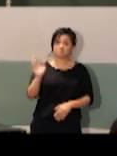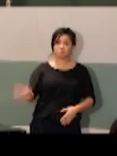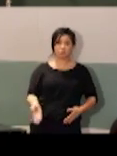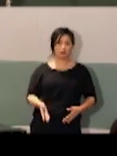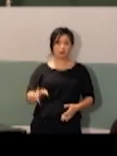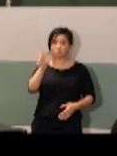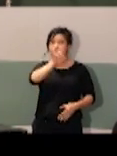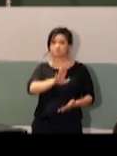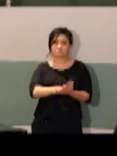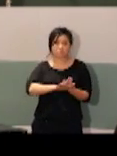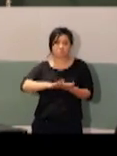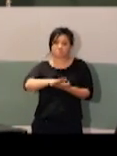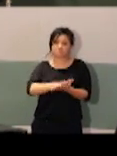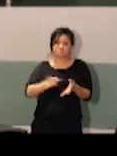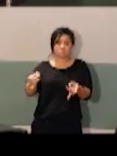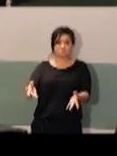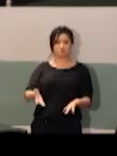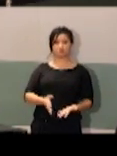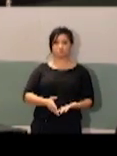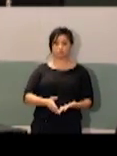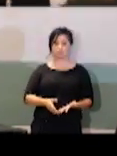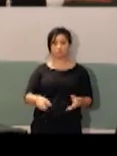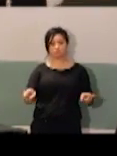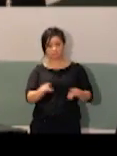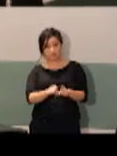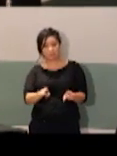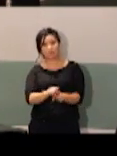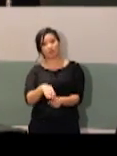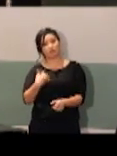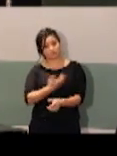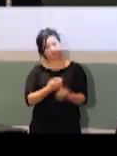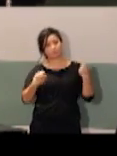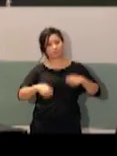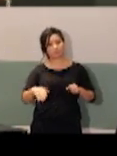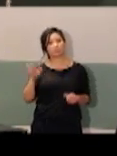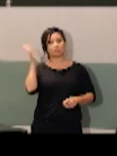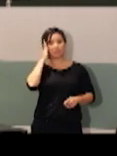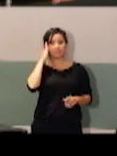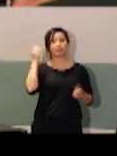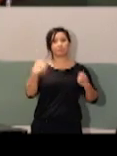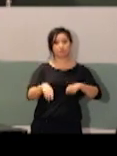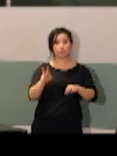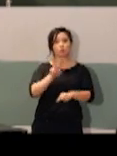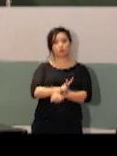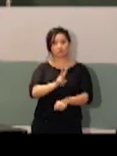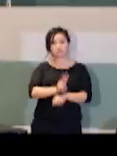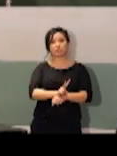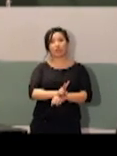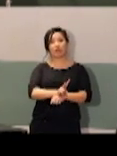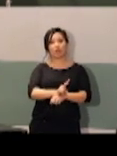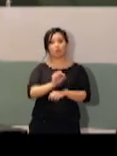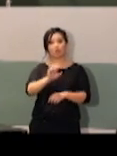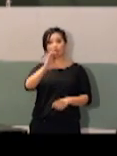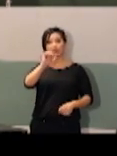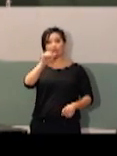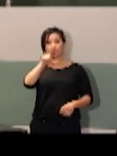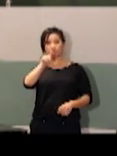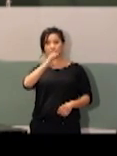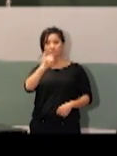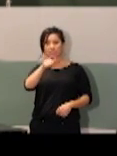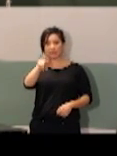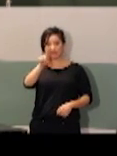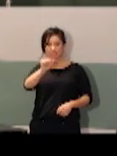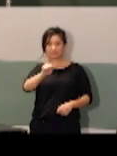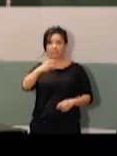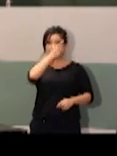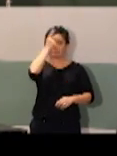mobilidade urbana estará resolvida sem cuidarmos das calçadas aqui do centro, do plano piloto, porque as pessoas também andam